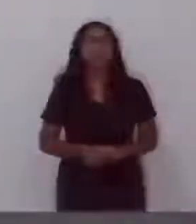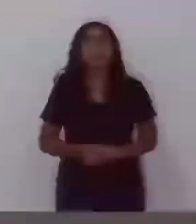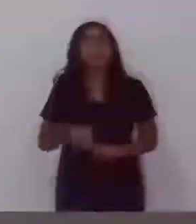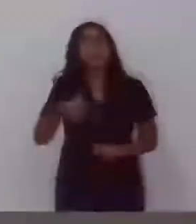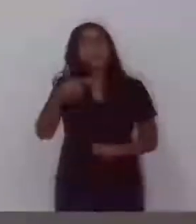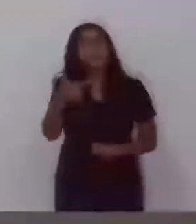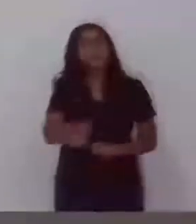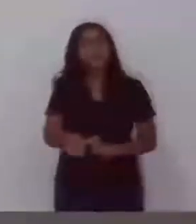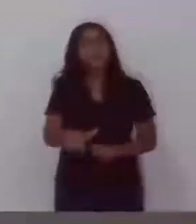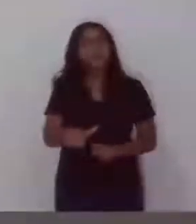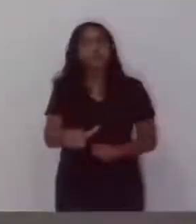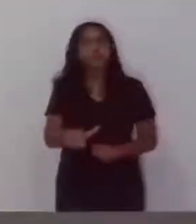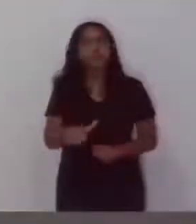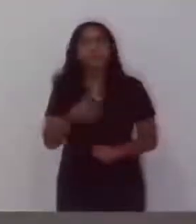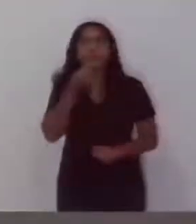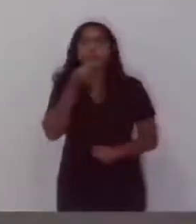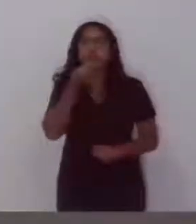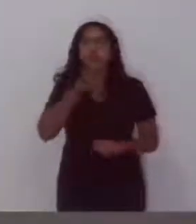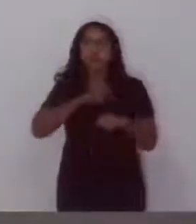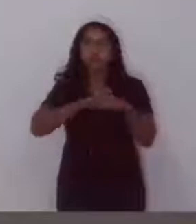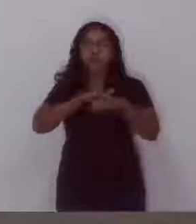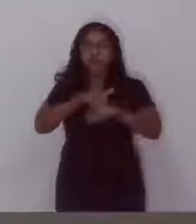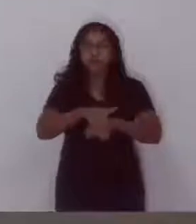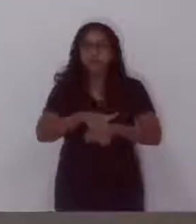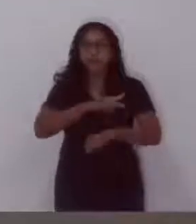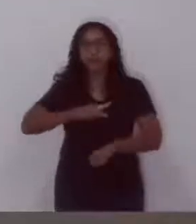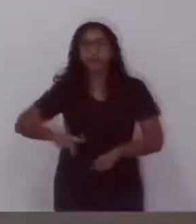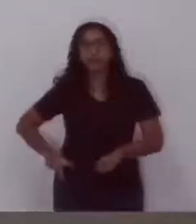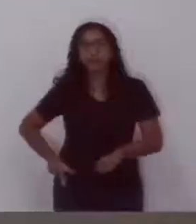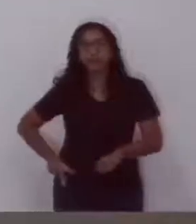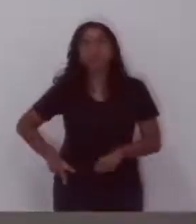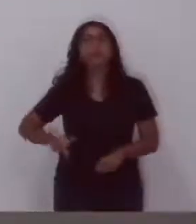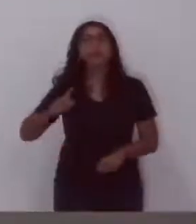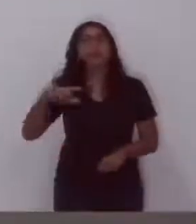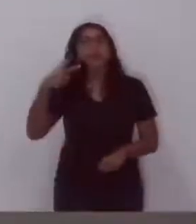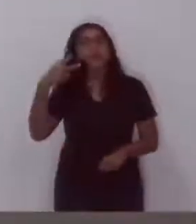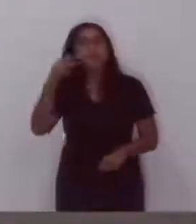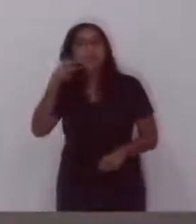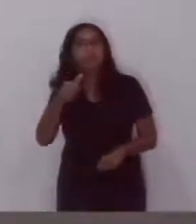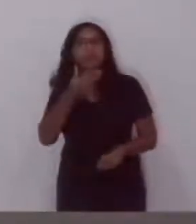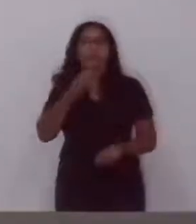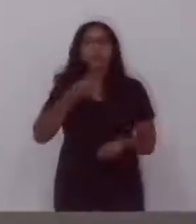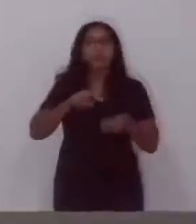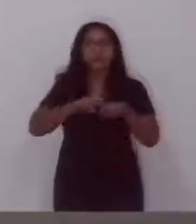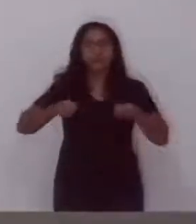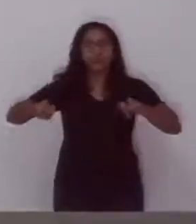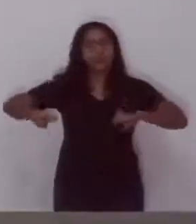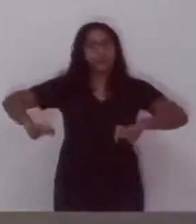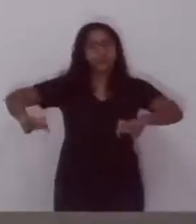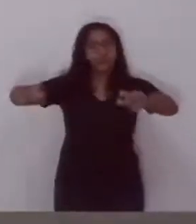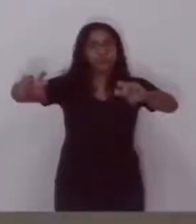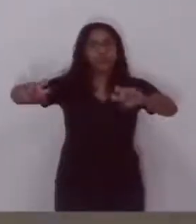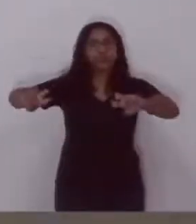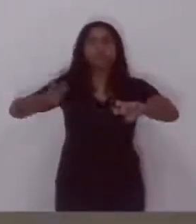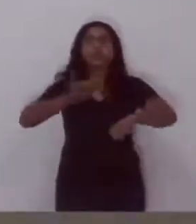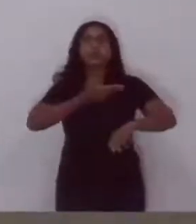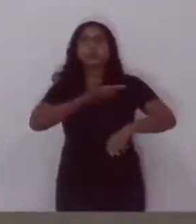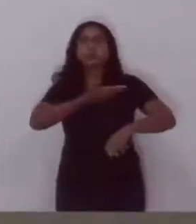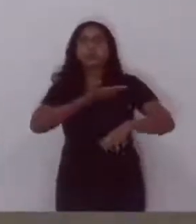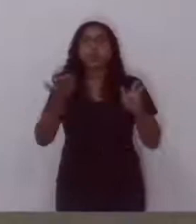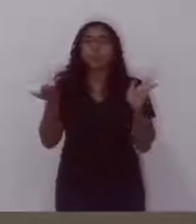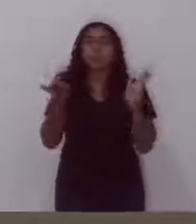Mais uma vez, boa noite, presidente, vereadora Ana, Flávia, demais vereadores,